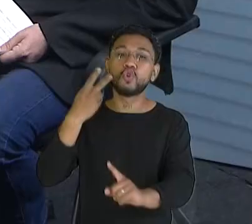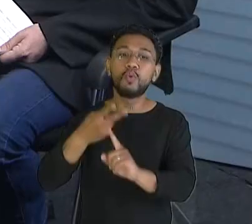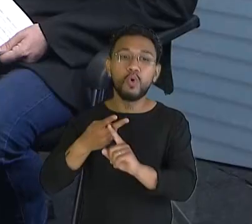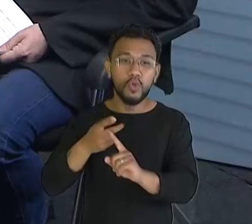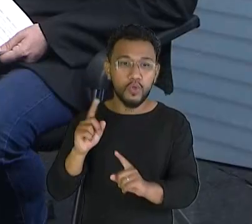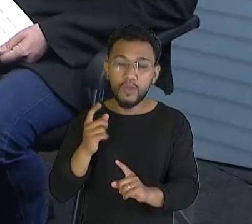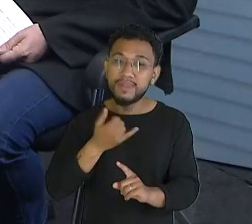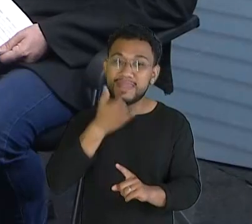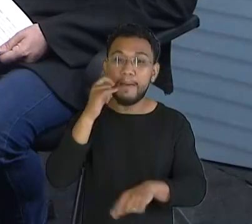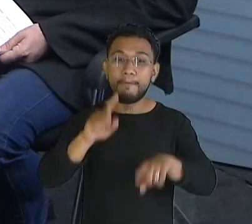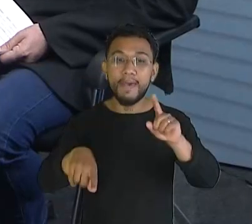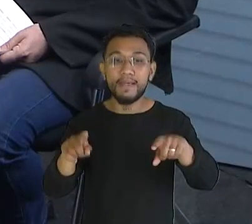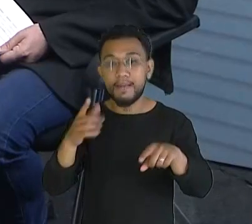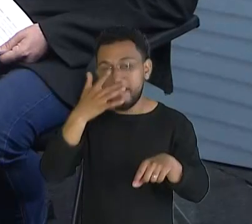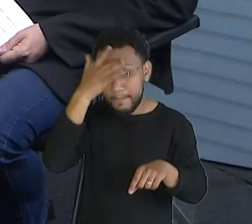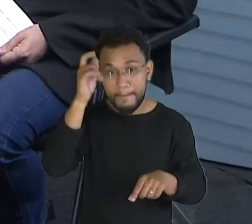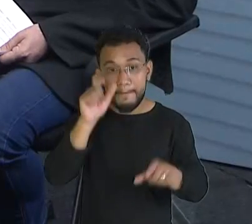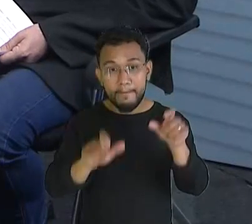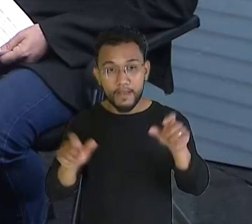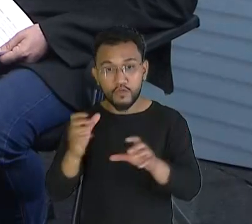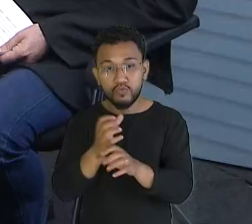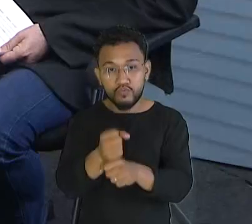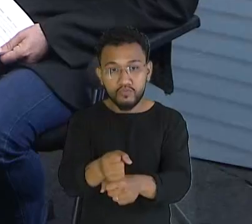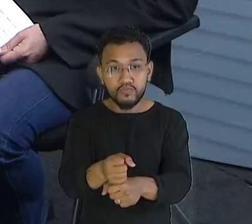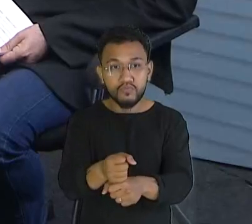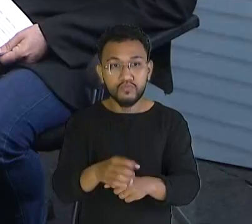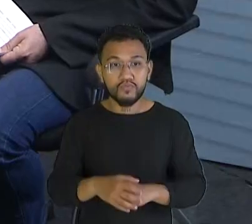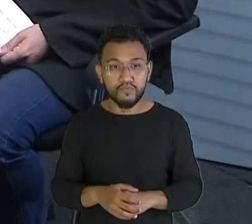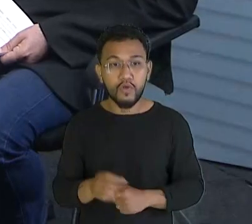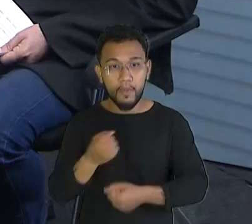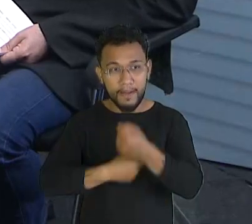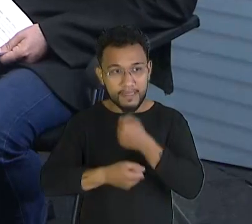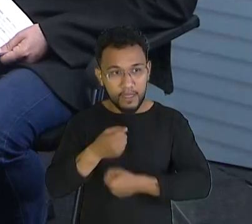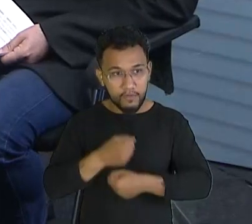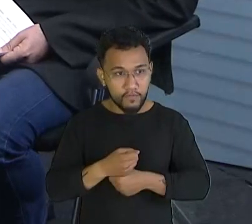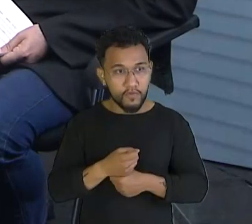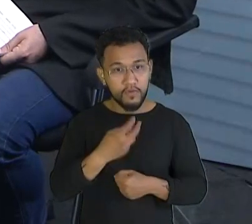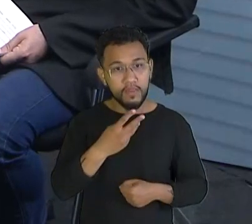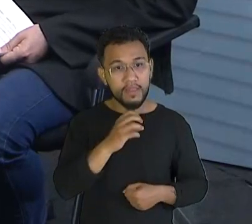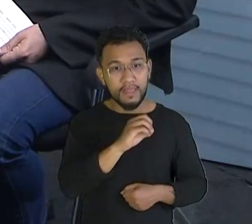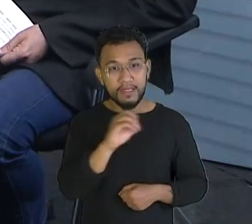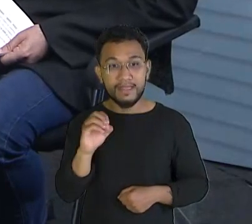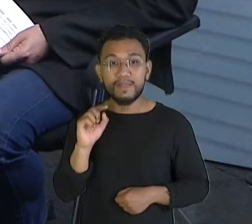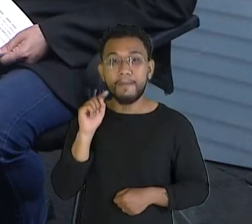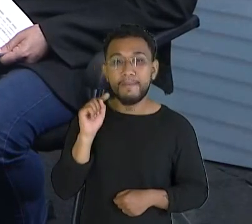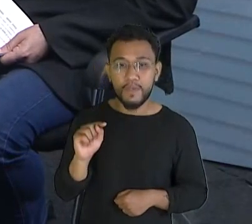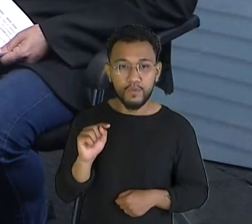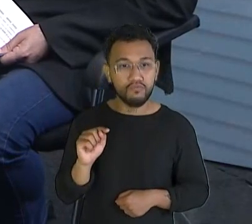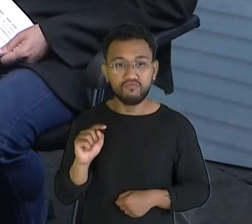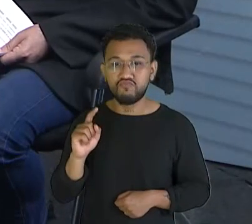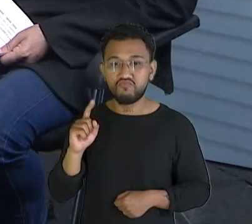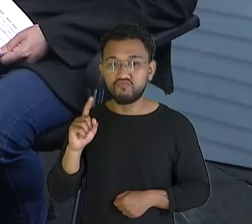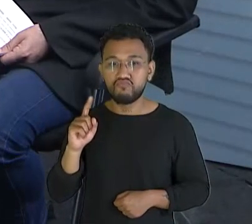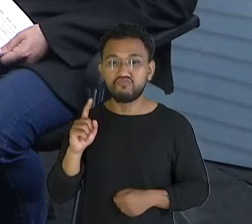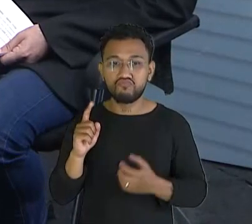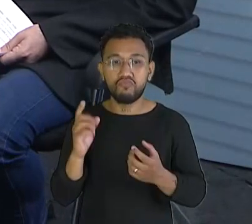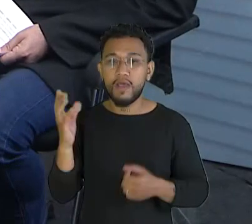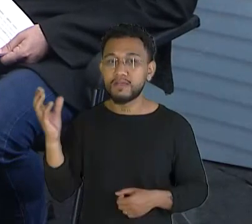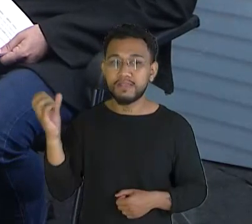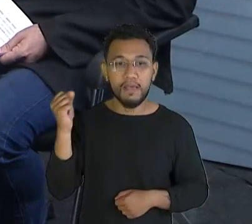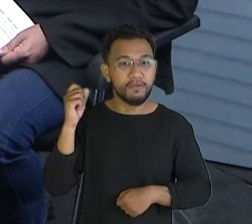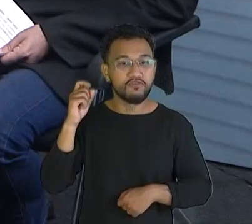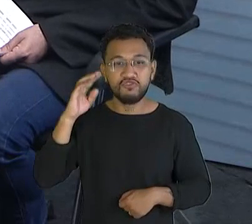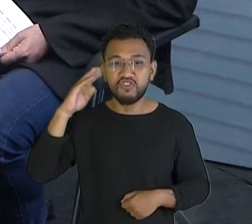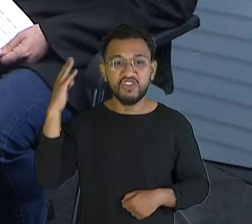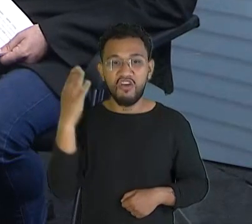Porque a gente recebe. Então, ano passado caiu na conta de você os 300 mil, porque cai direto agora por conta da decisão da